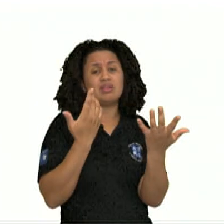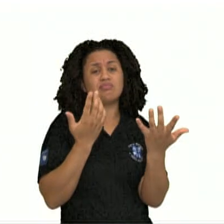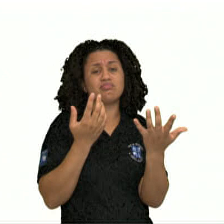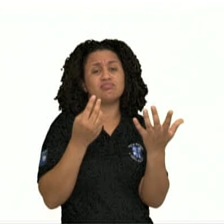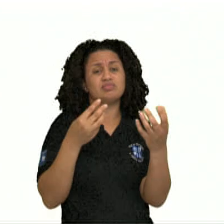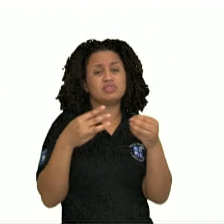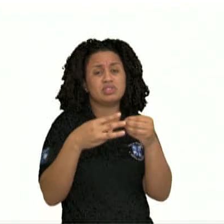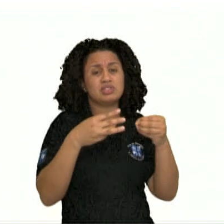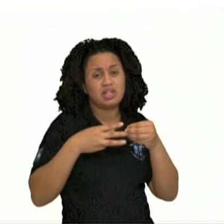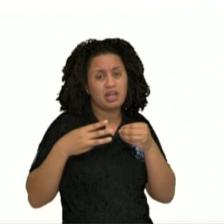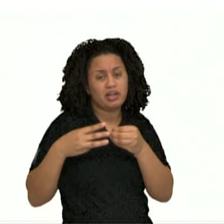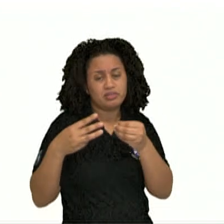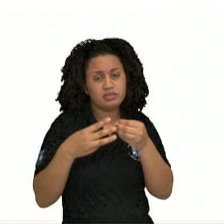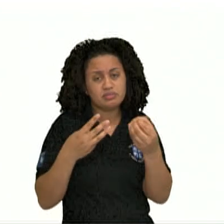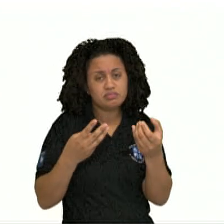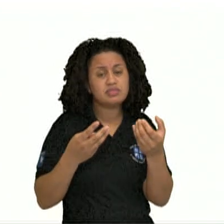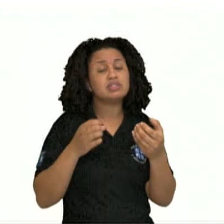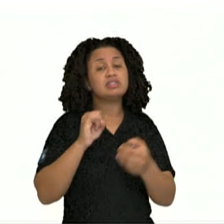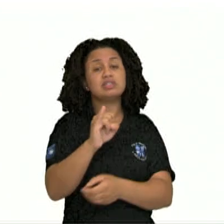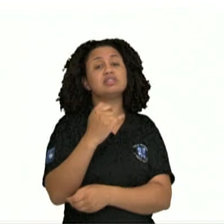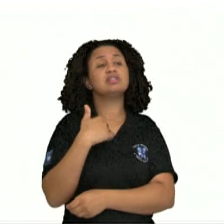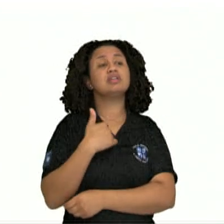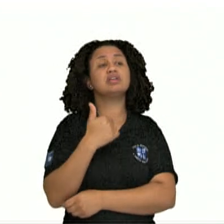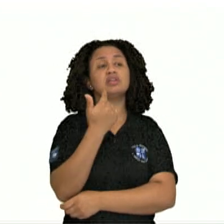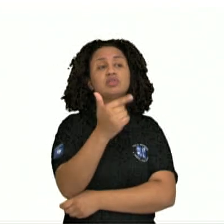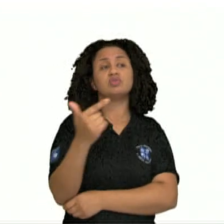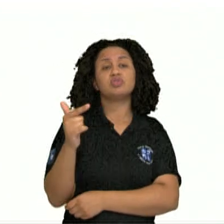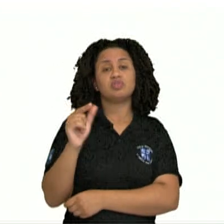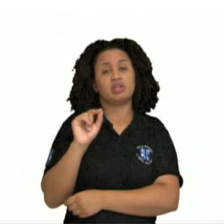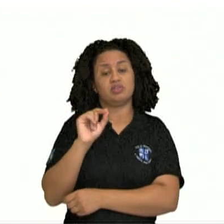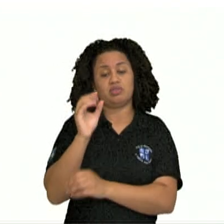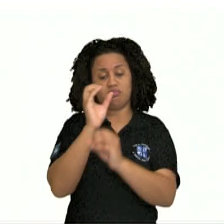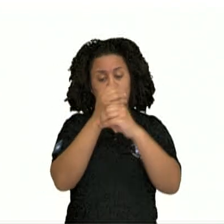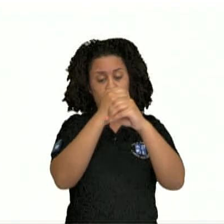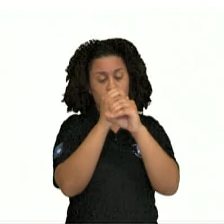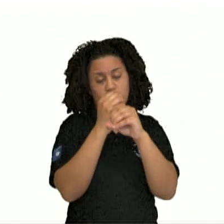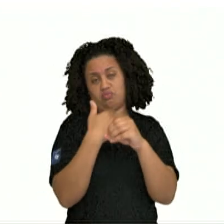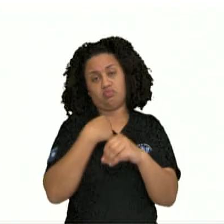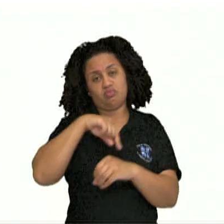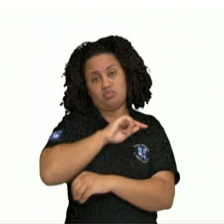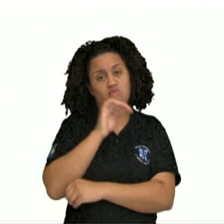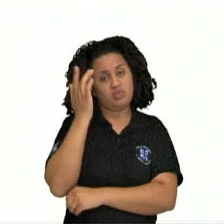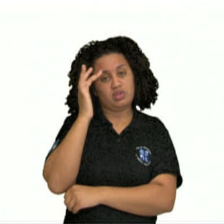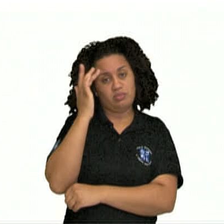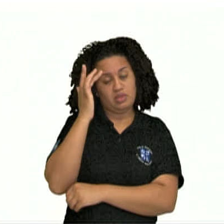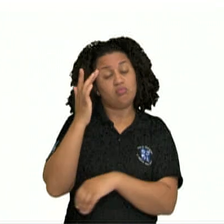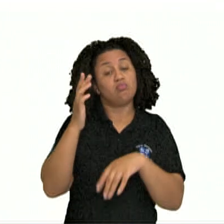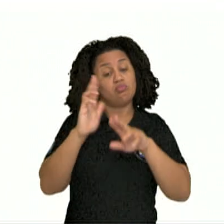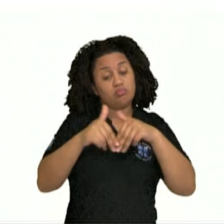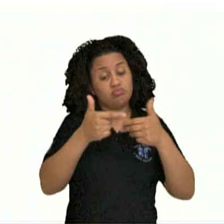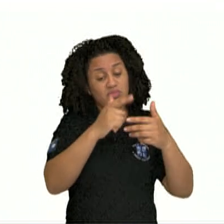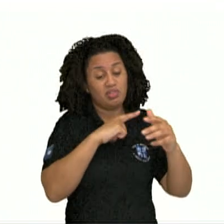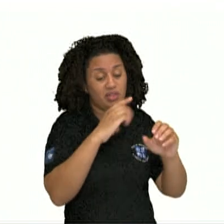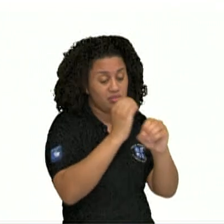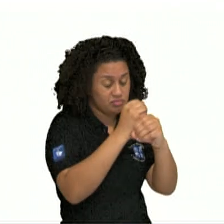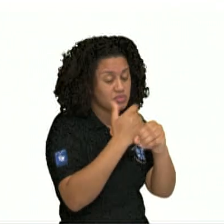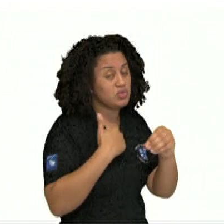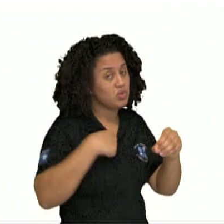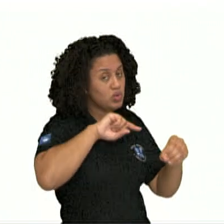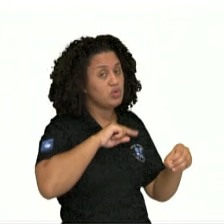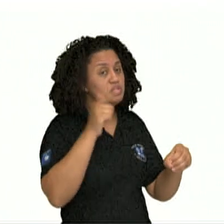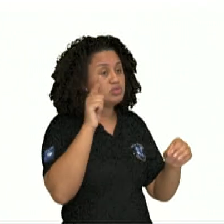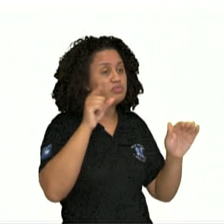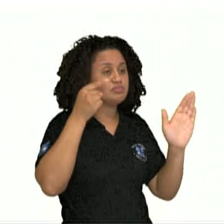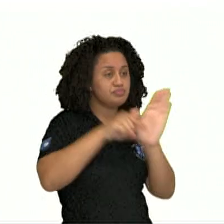mundo celular vamos dizer assim se não fosse não fosse um microscópio graças a ele a gente tem esse aprofundamento